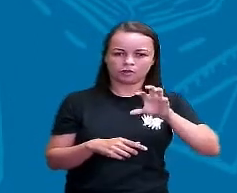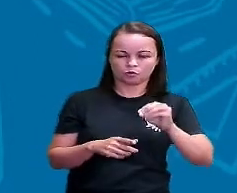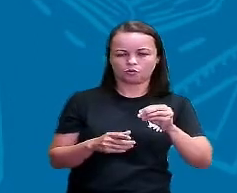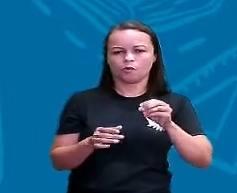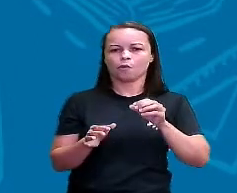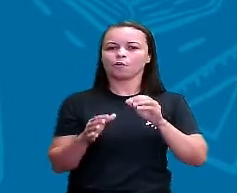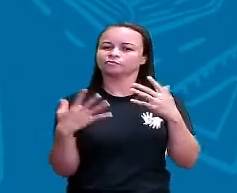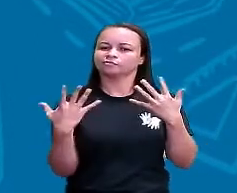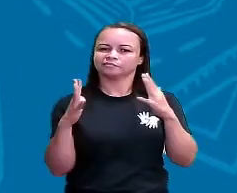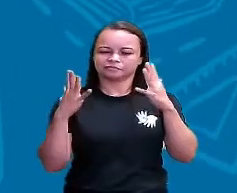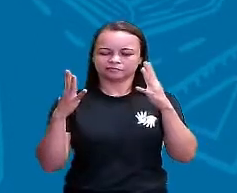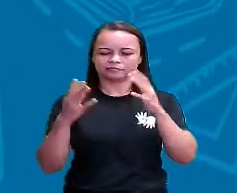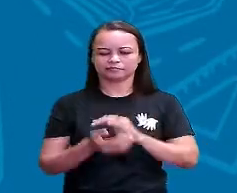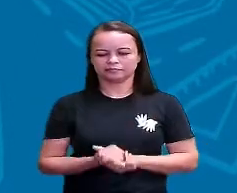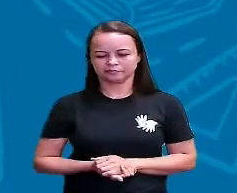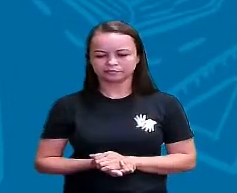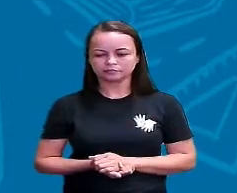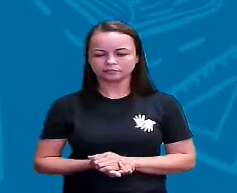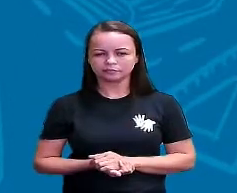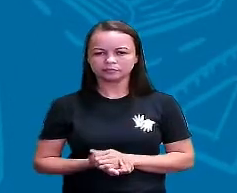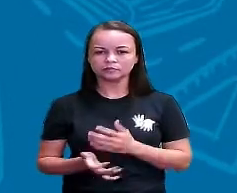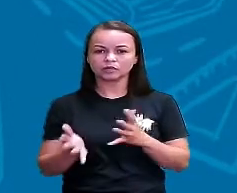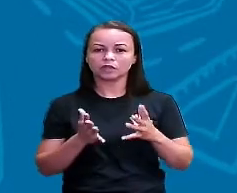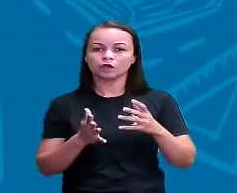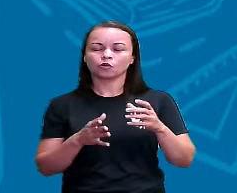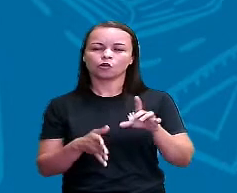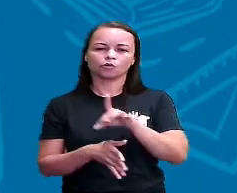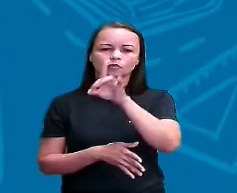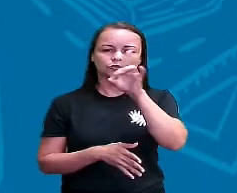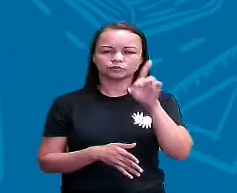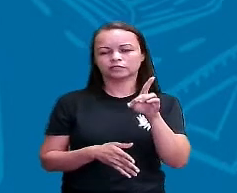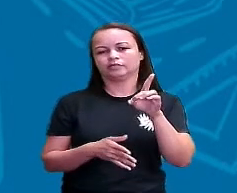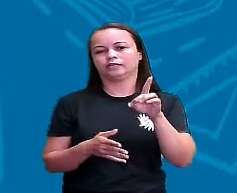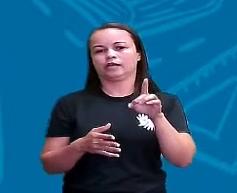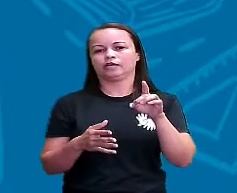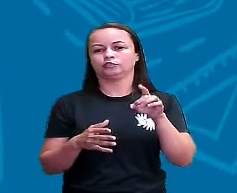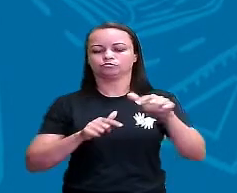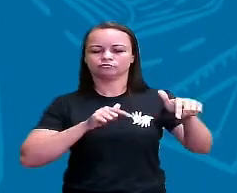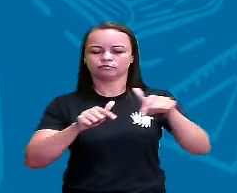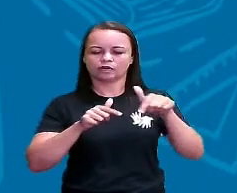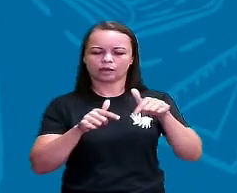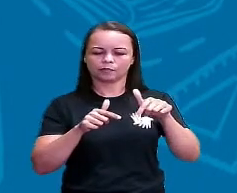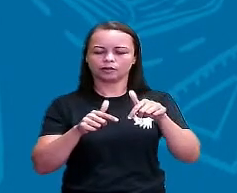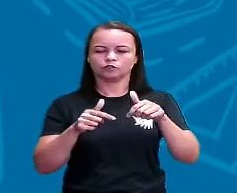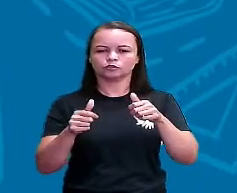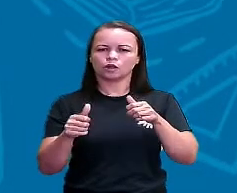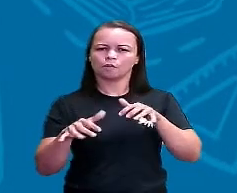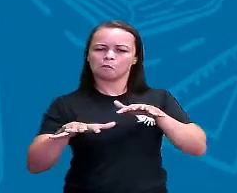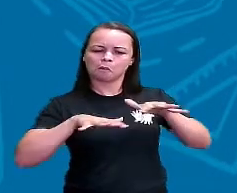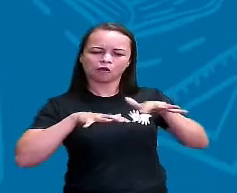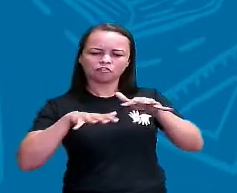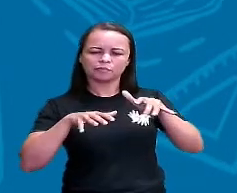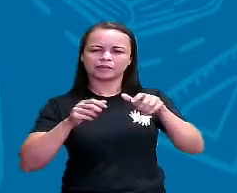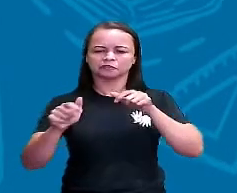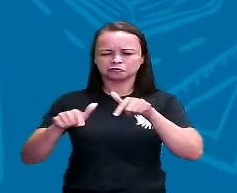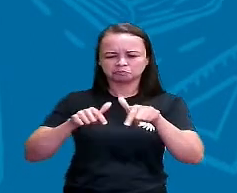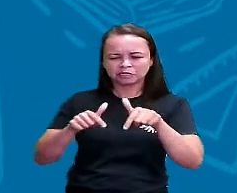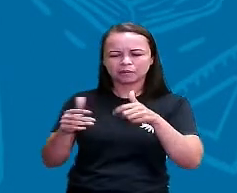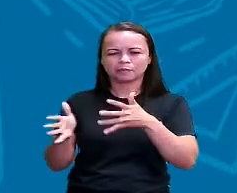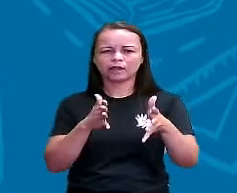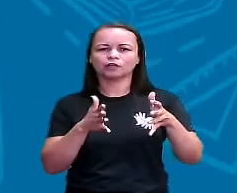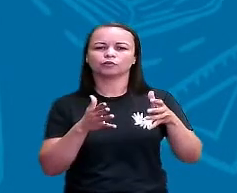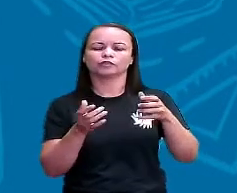tá? A comemoração do 1º de maio, como o Dia do Trabalhador, remonta aos movimentos trabalhistas que atuavam na